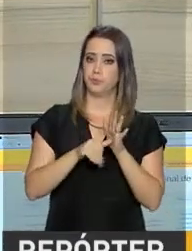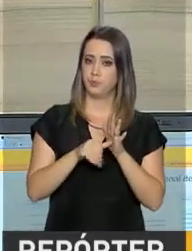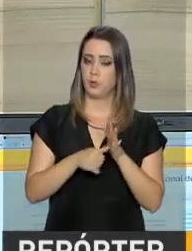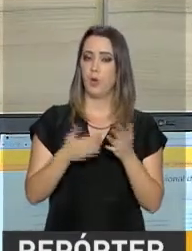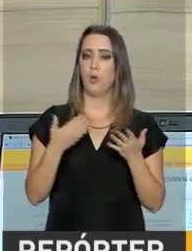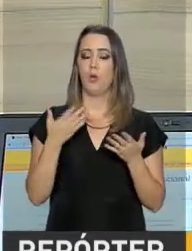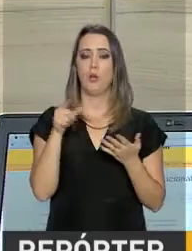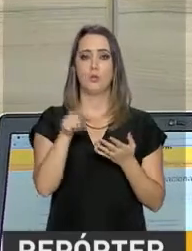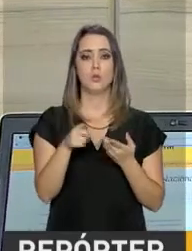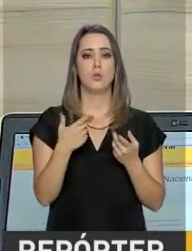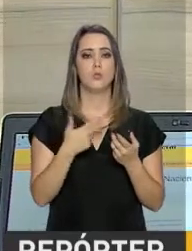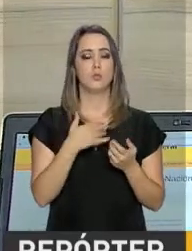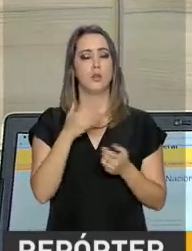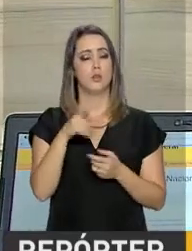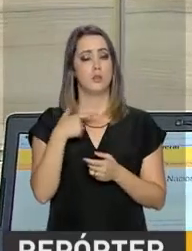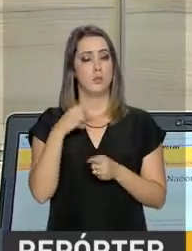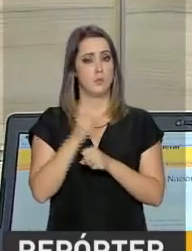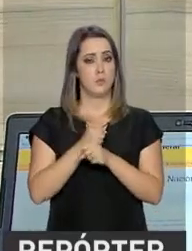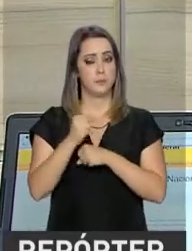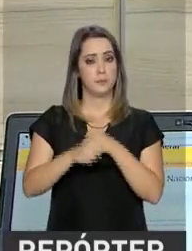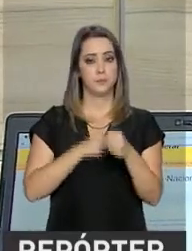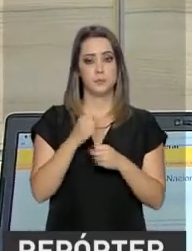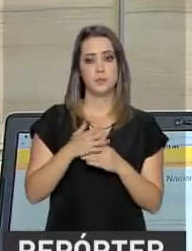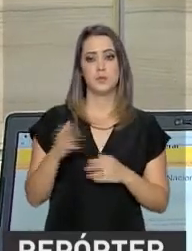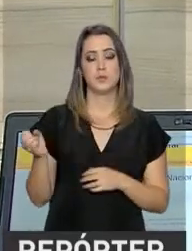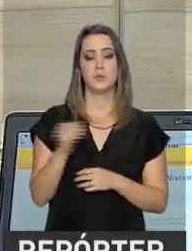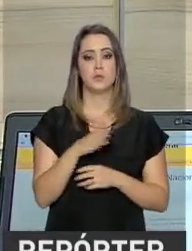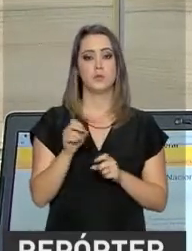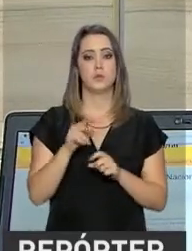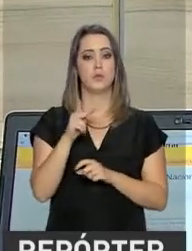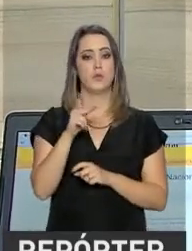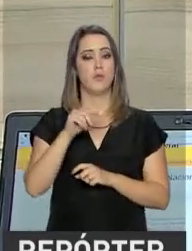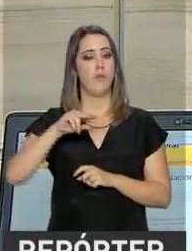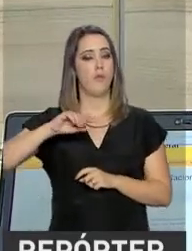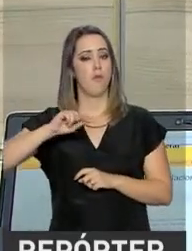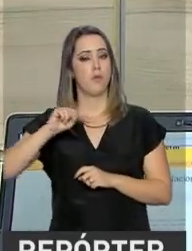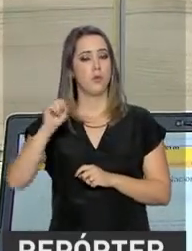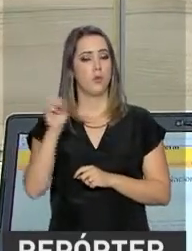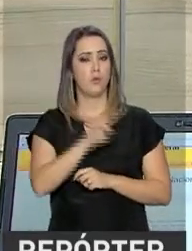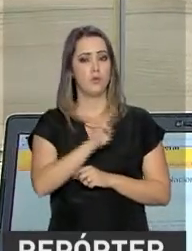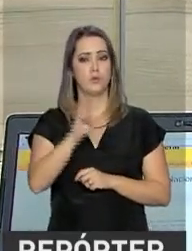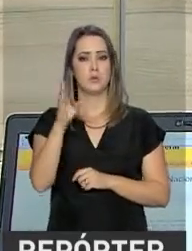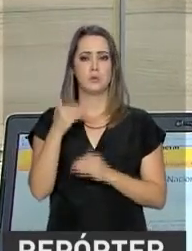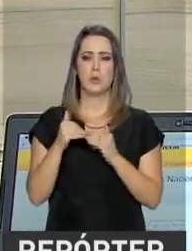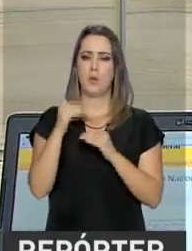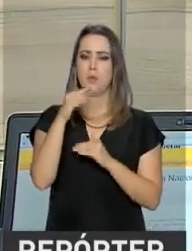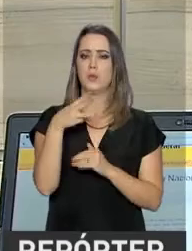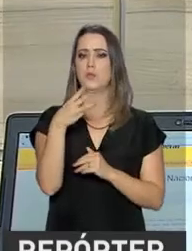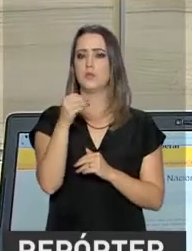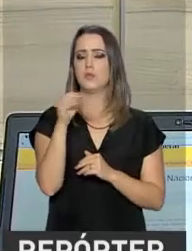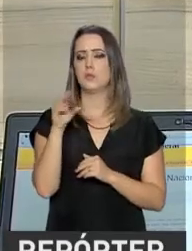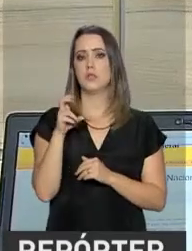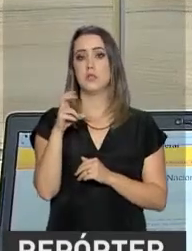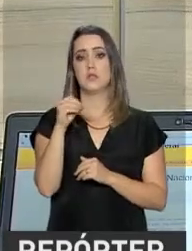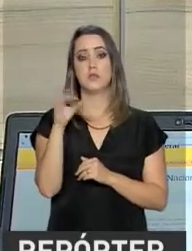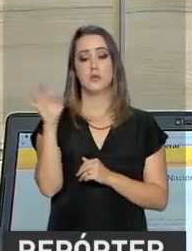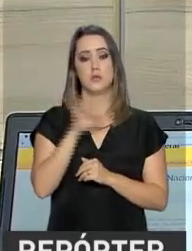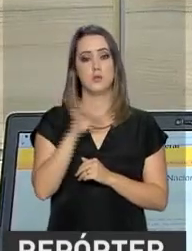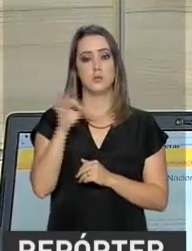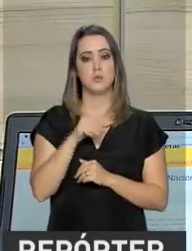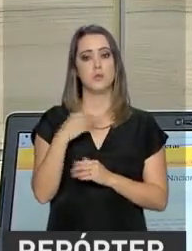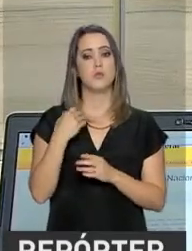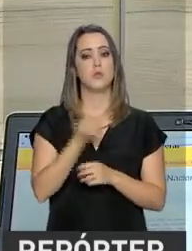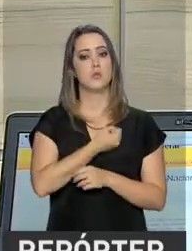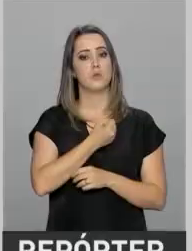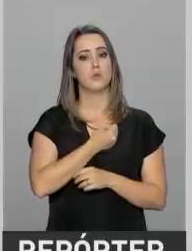com durante o ano todo já em funcionamento o sinal que a gente tenha um incremento cindy cerca de 30 a 50 por cento de aumento no